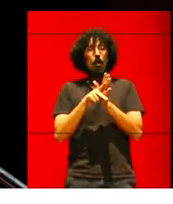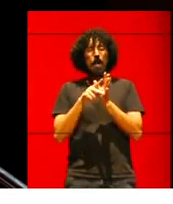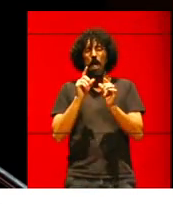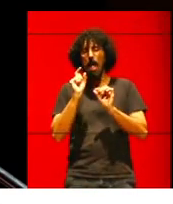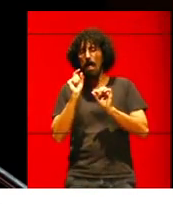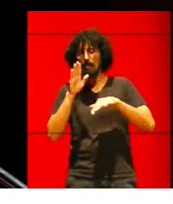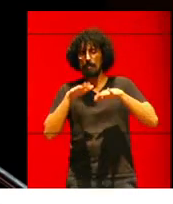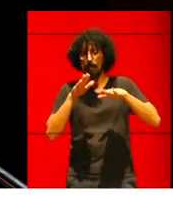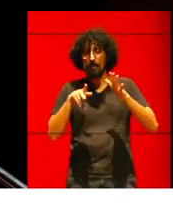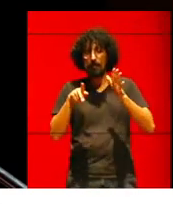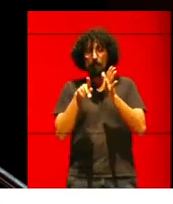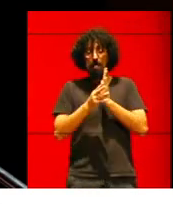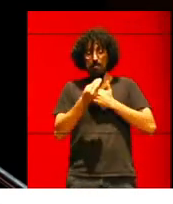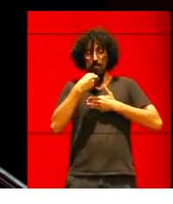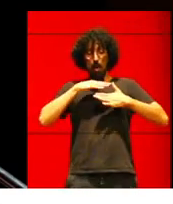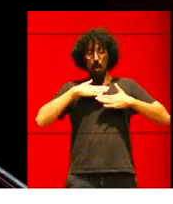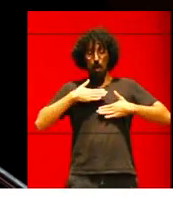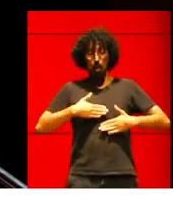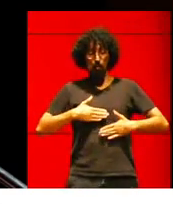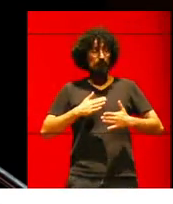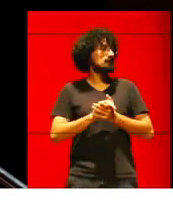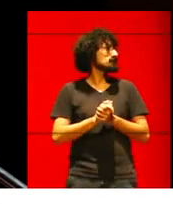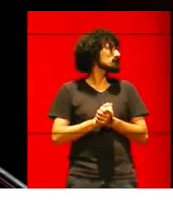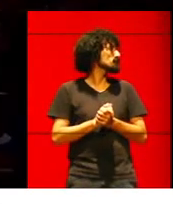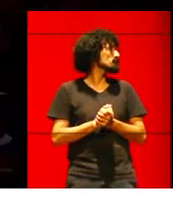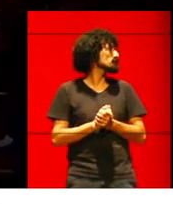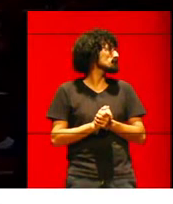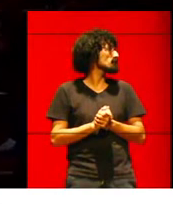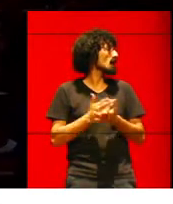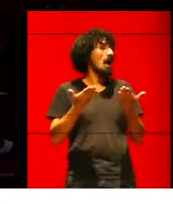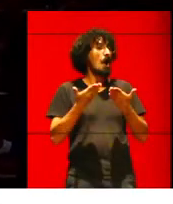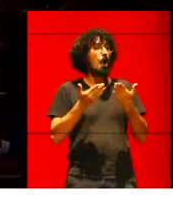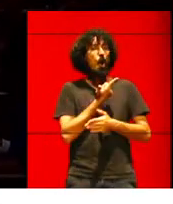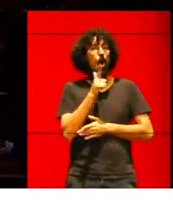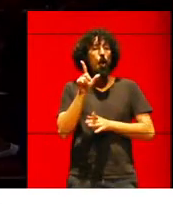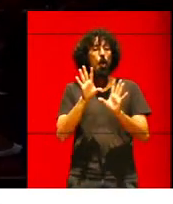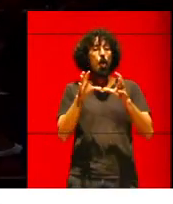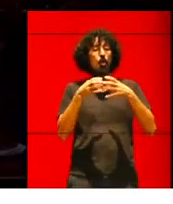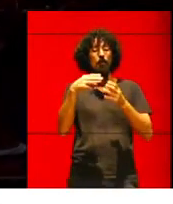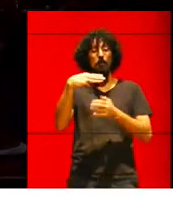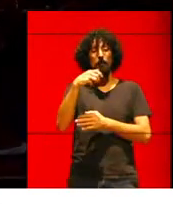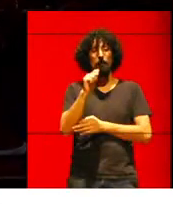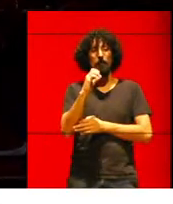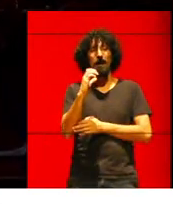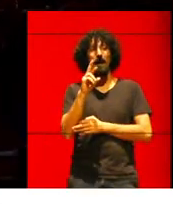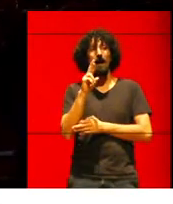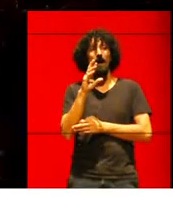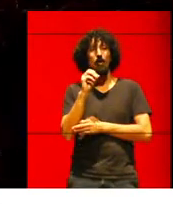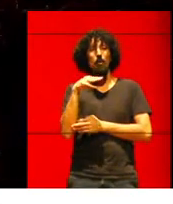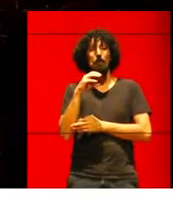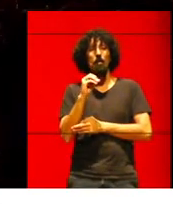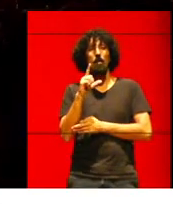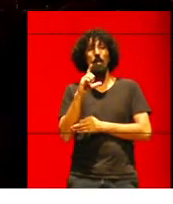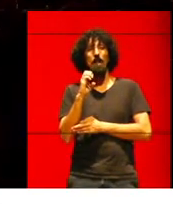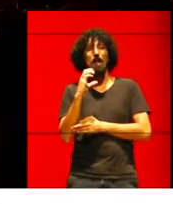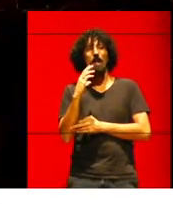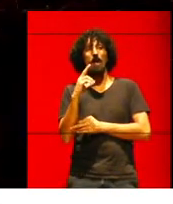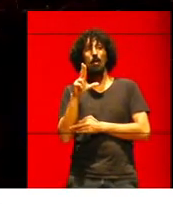da ecologia. Certo, pessoal? Vamos para mais um grupo de macromoléculas. Pode